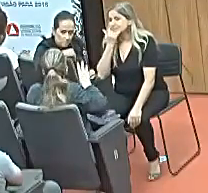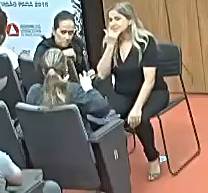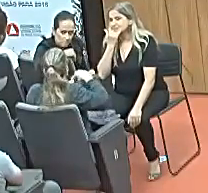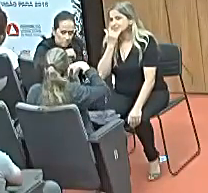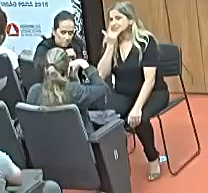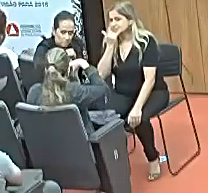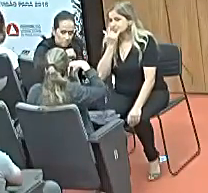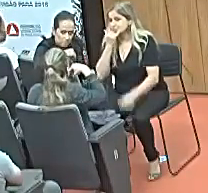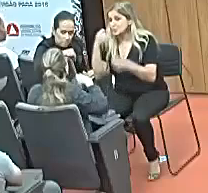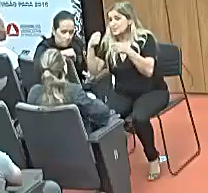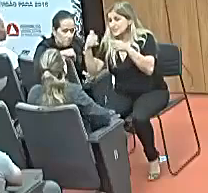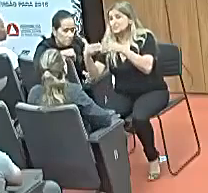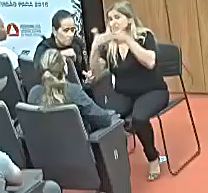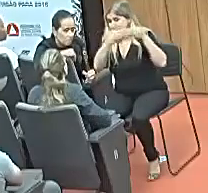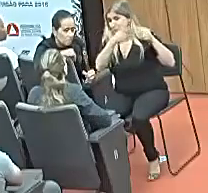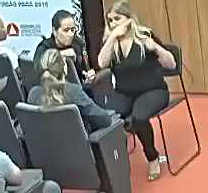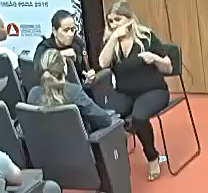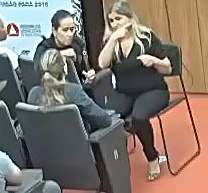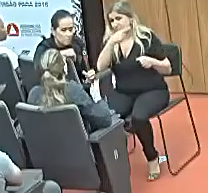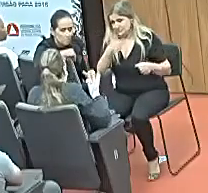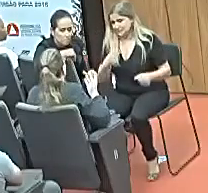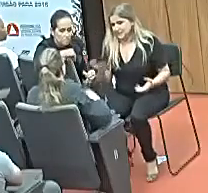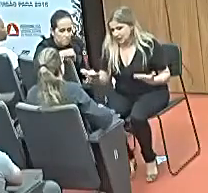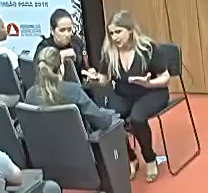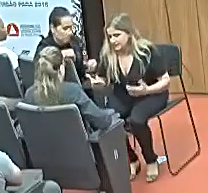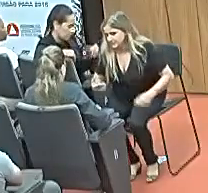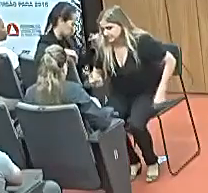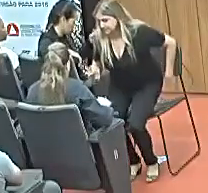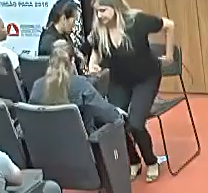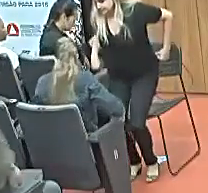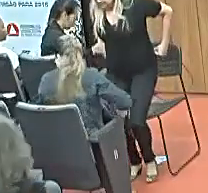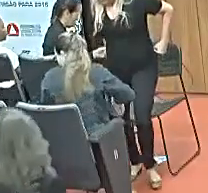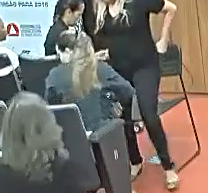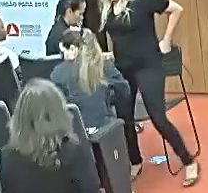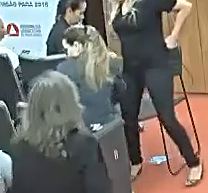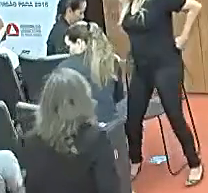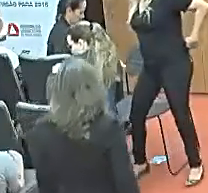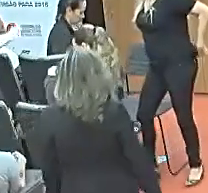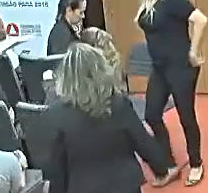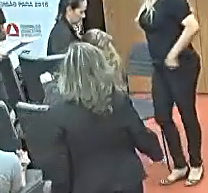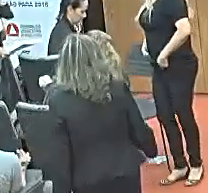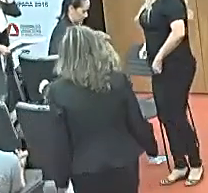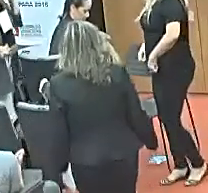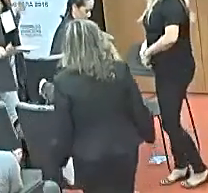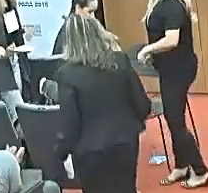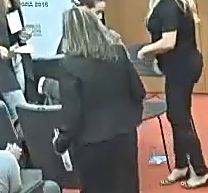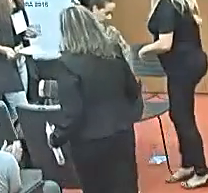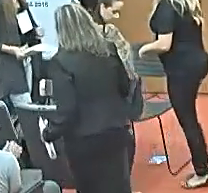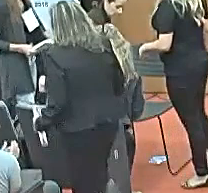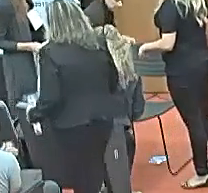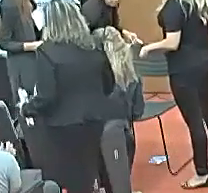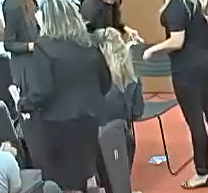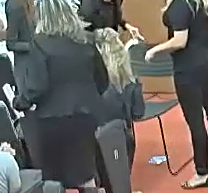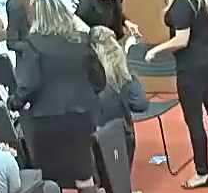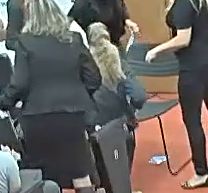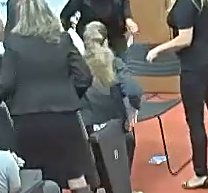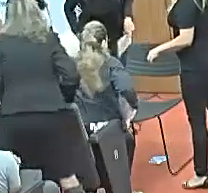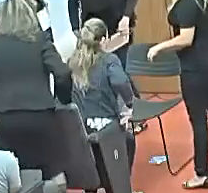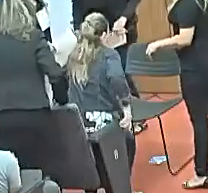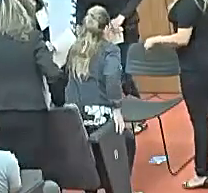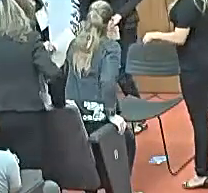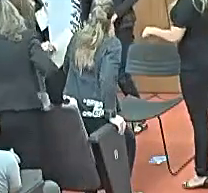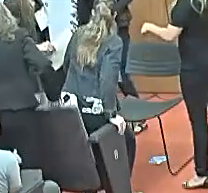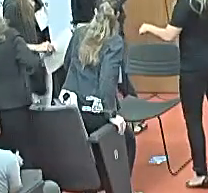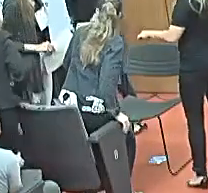gerais só isso muito obrigado a todos muito obrigado agora convida laconte gicas